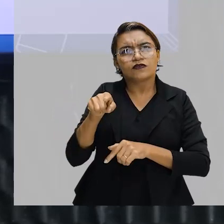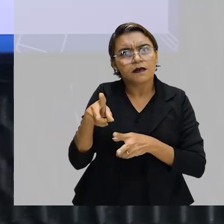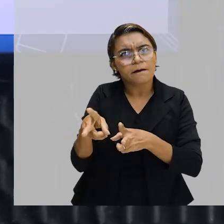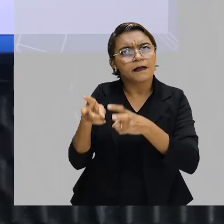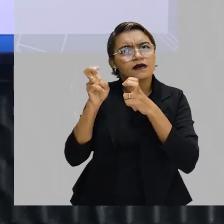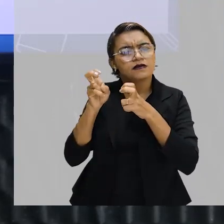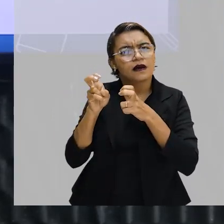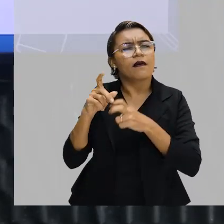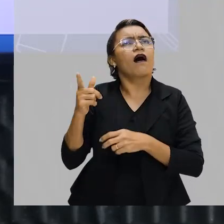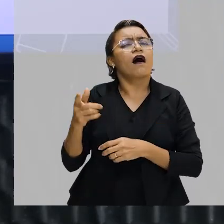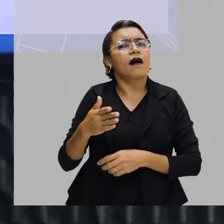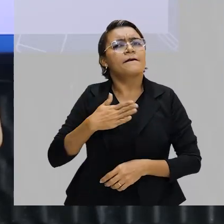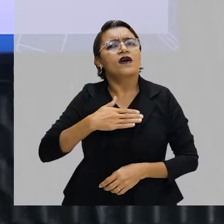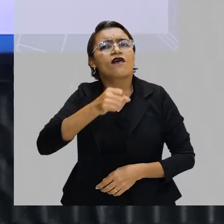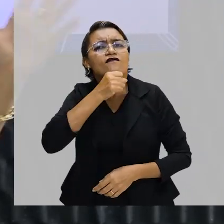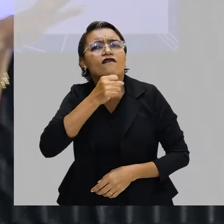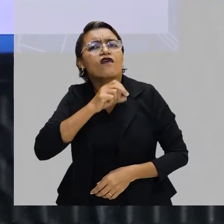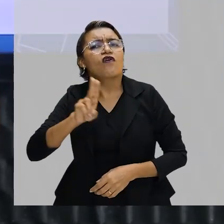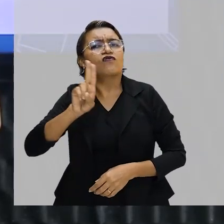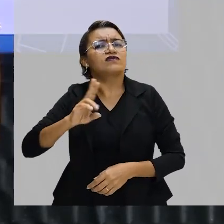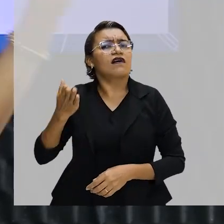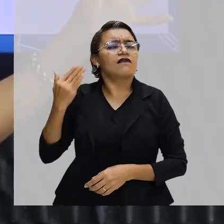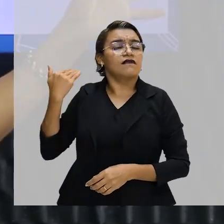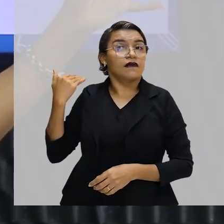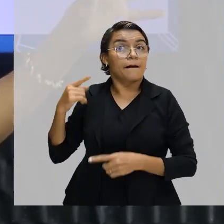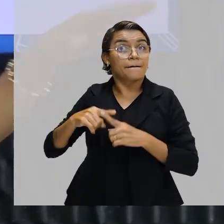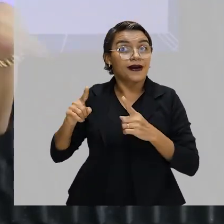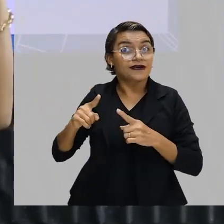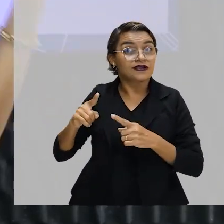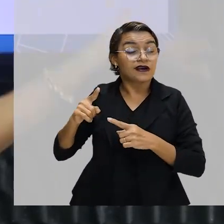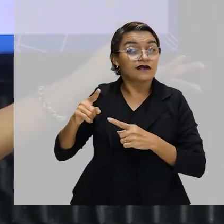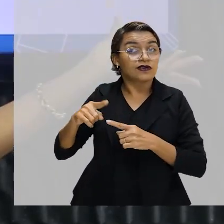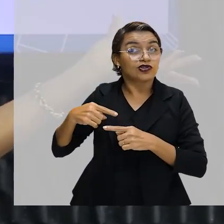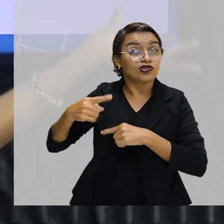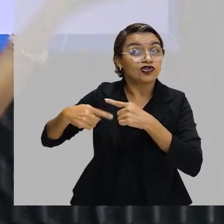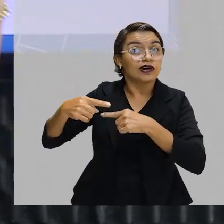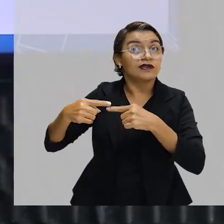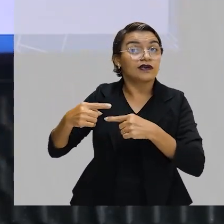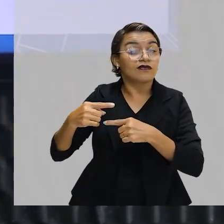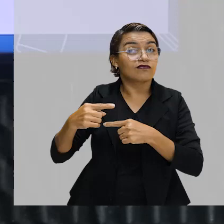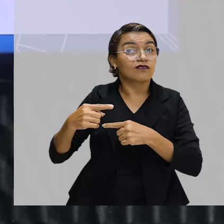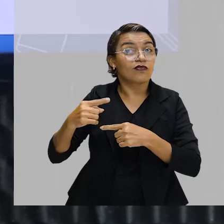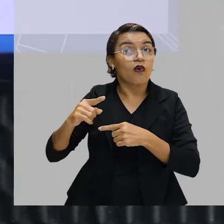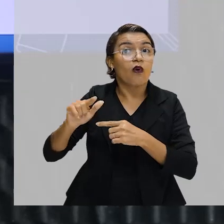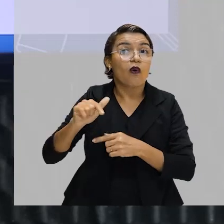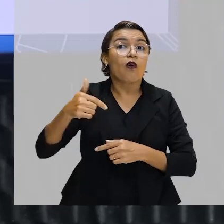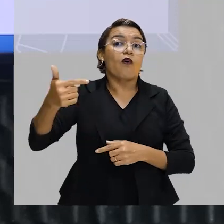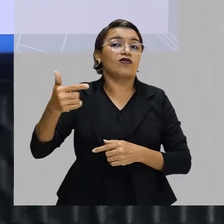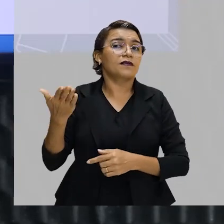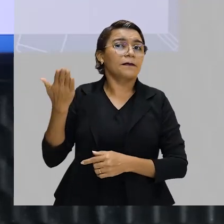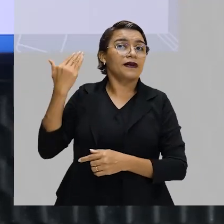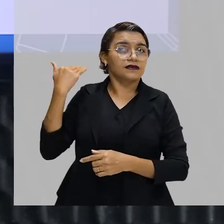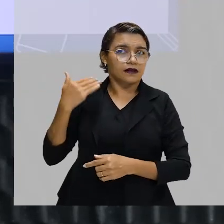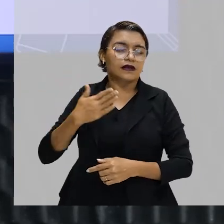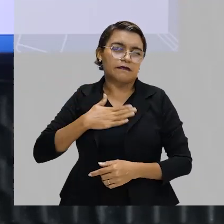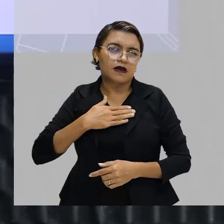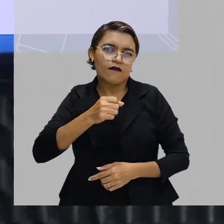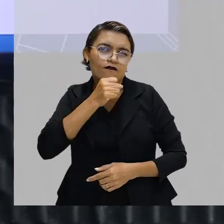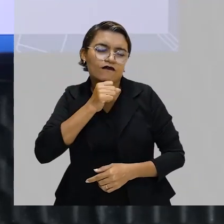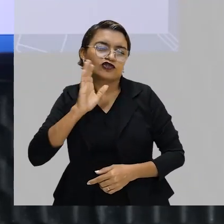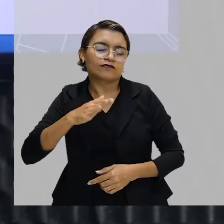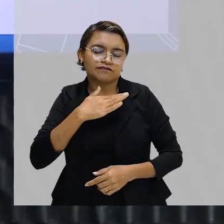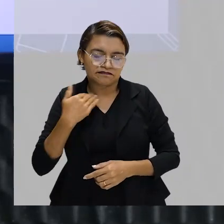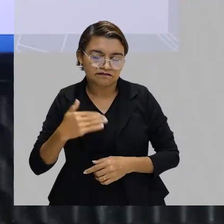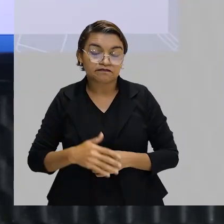avó usava. Aí a minha avó já tem outra geração, já passou. Inclusive a minha avó já até faleceu.